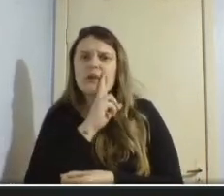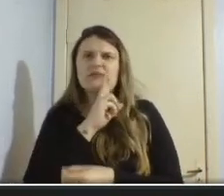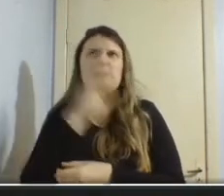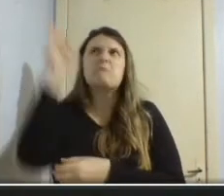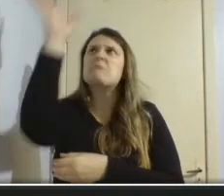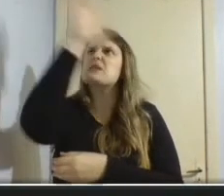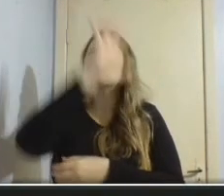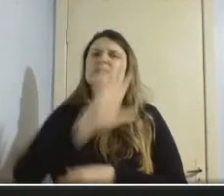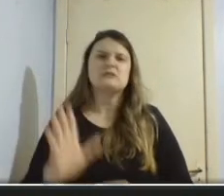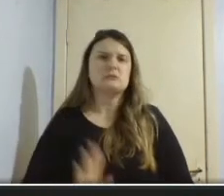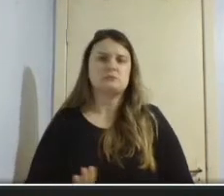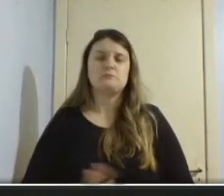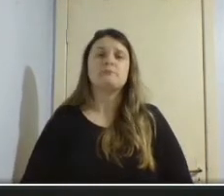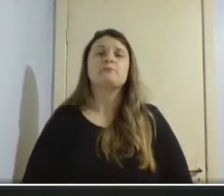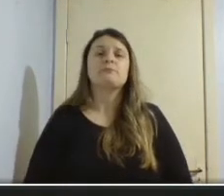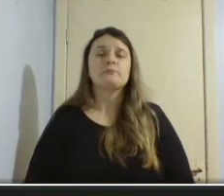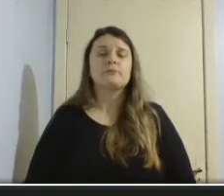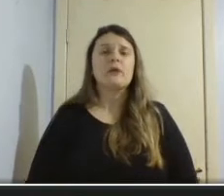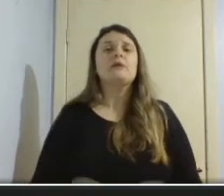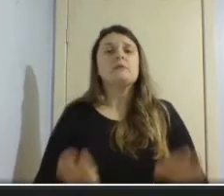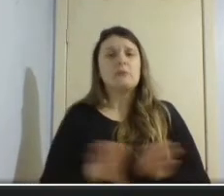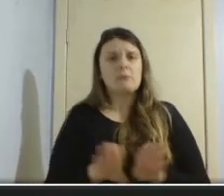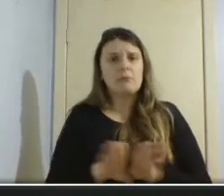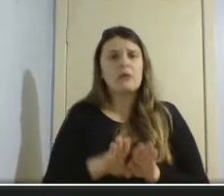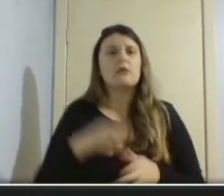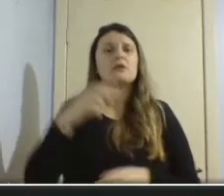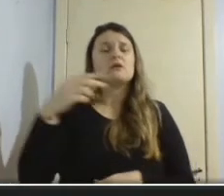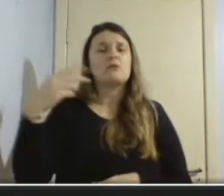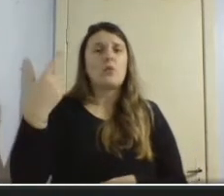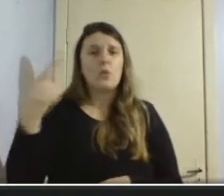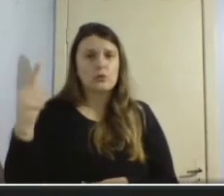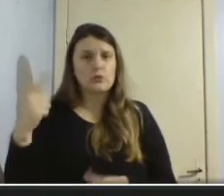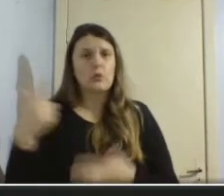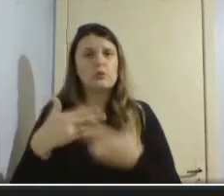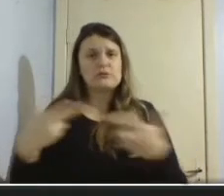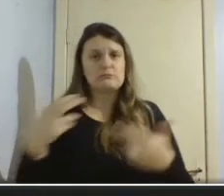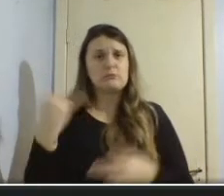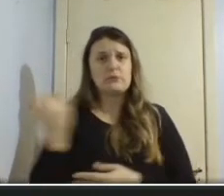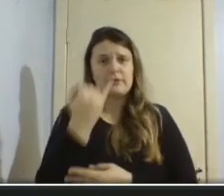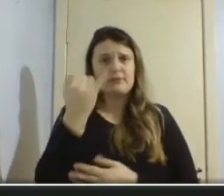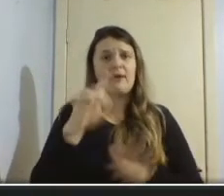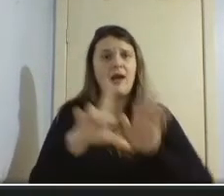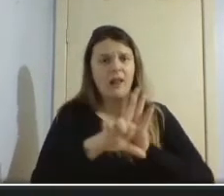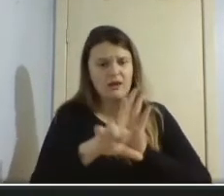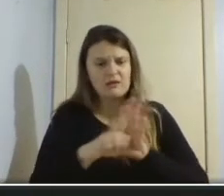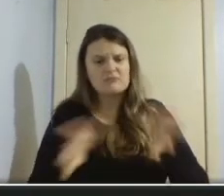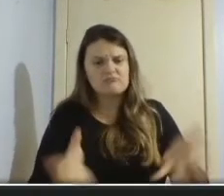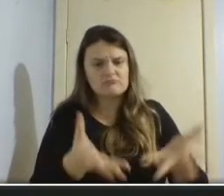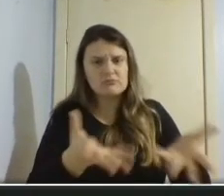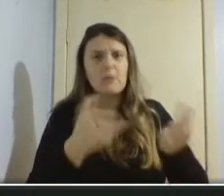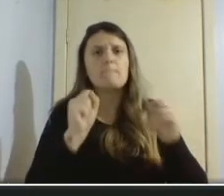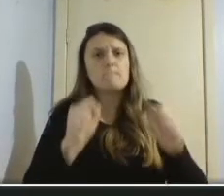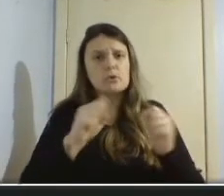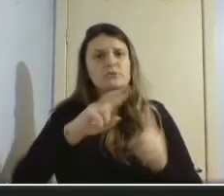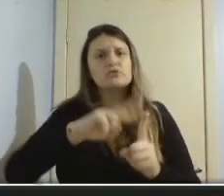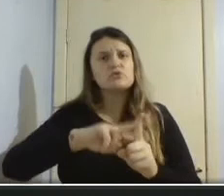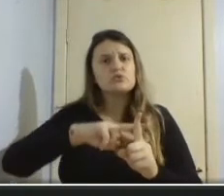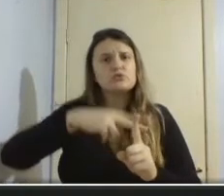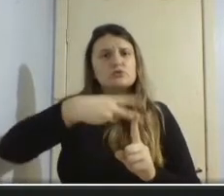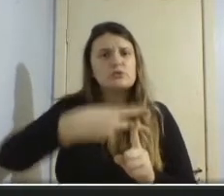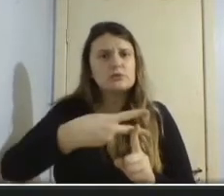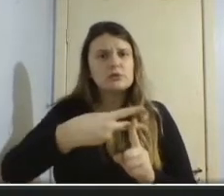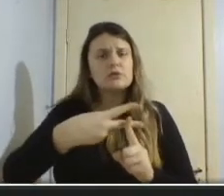outro segmento importante que uma lei de incentivo como essa poderá desdobrar é no surgimento futuro de um